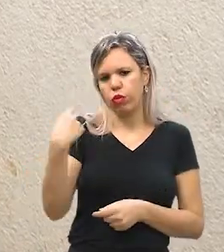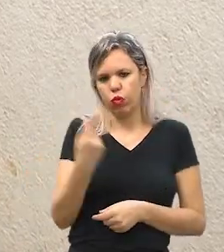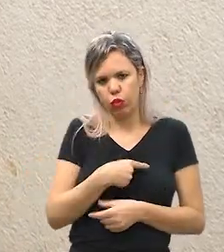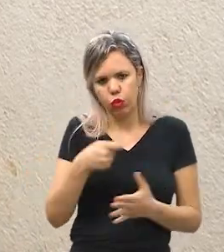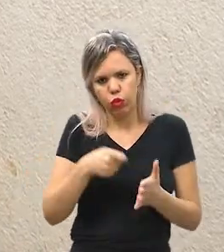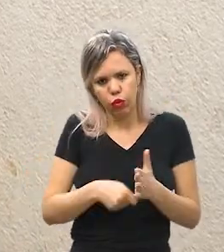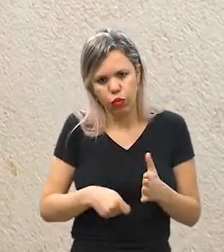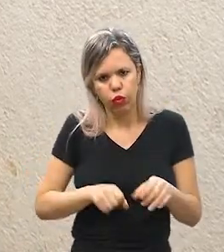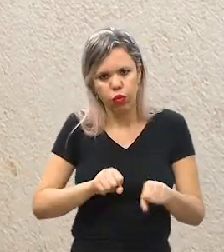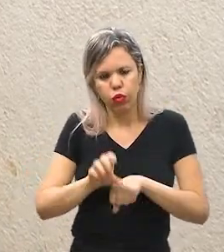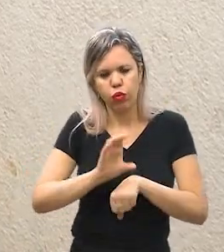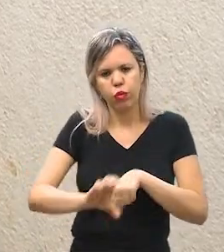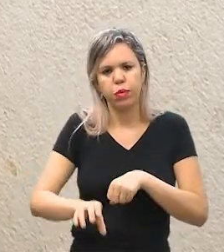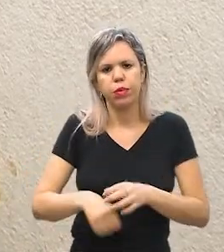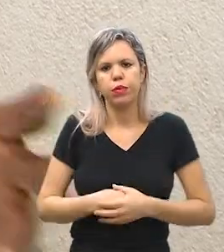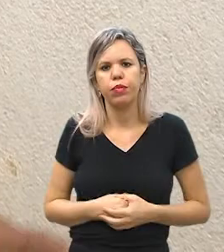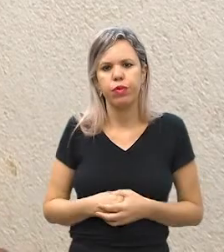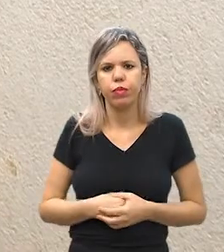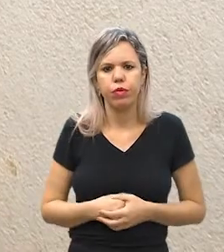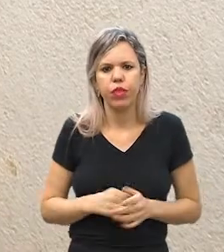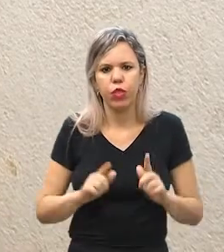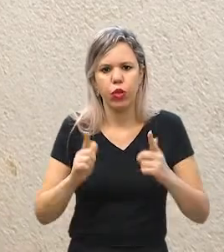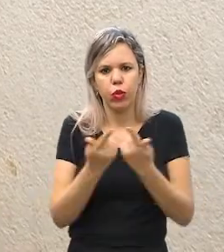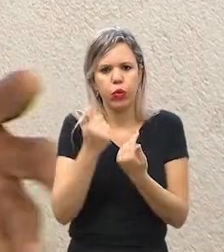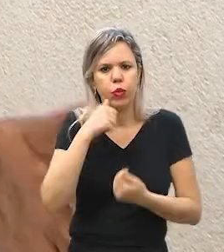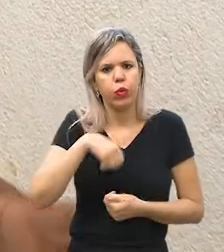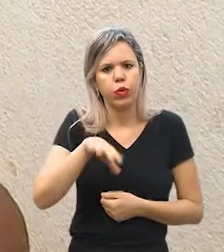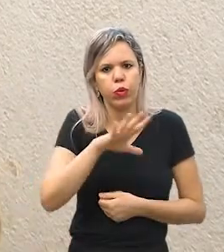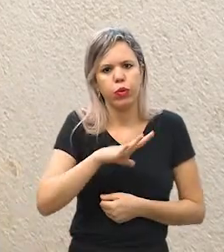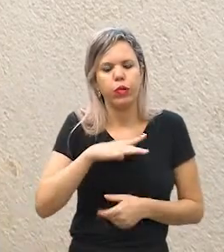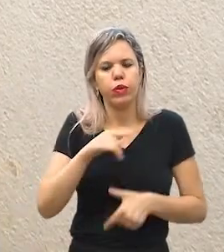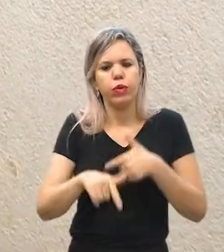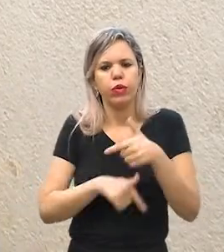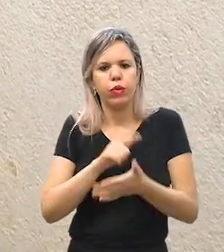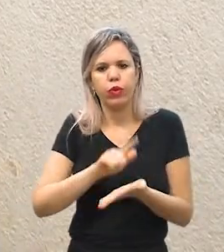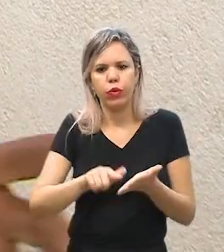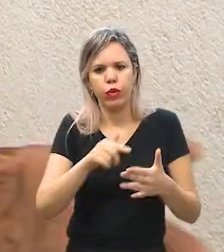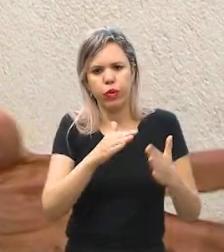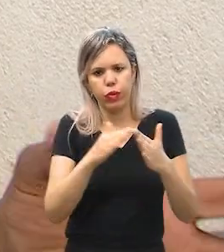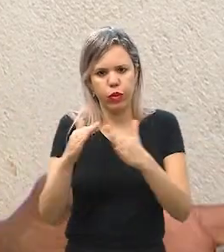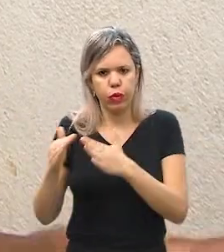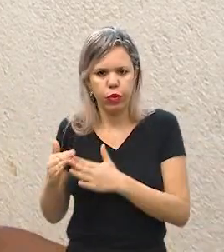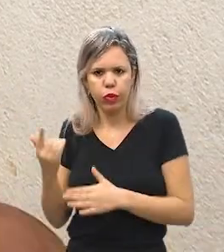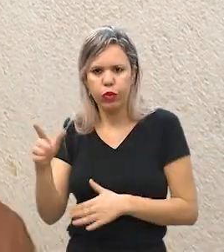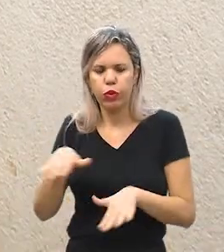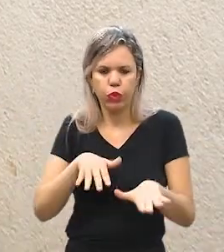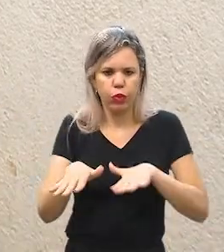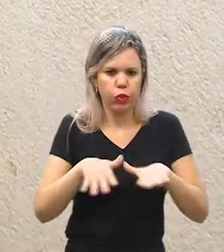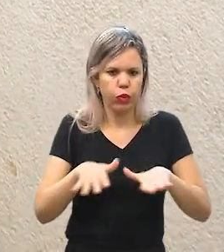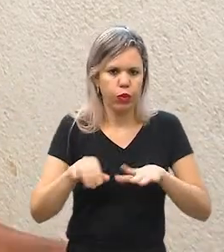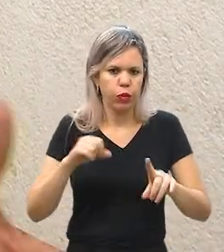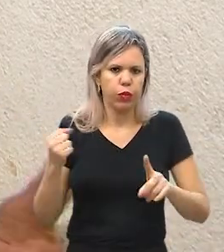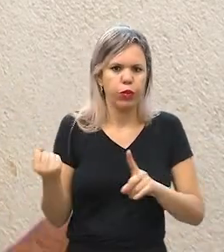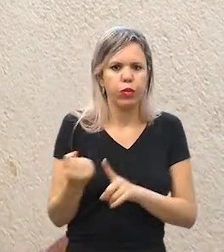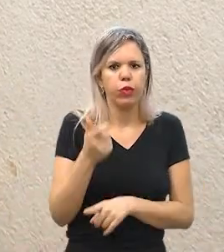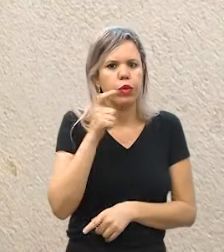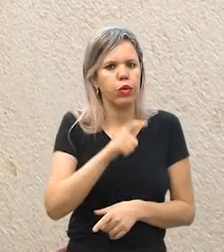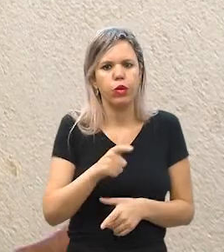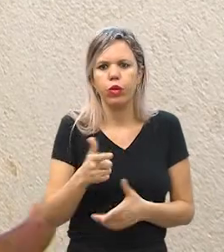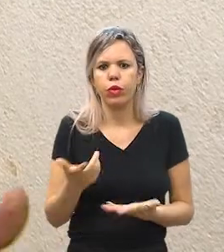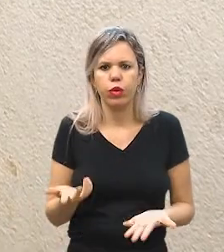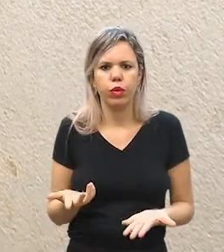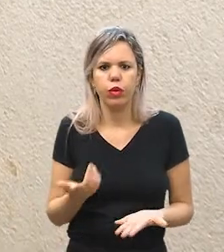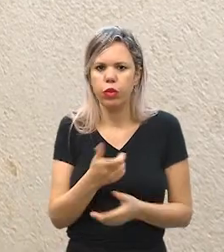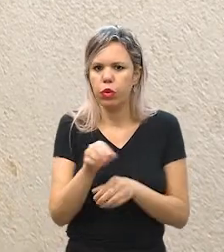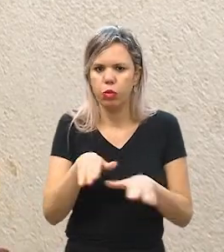nossa formação. Então era um grupo de mulheres, aí tinham também trabalhadoras domésticas, mulheres de outros movimentos sociais, mulheres que nunca foram de